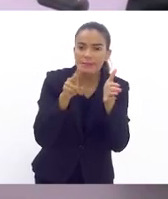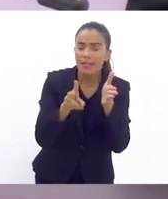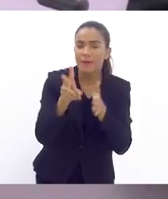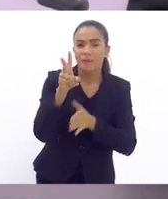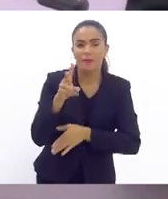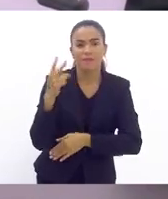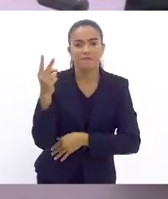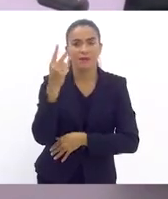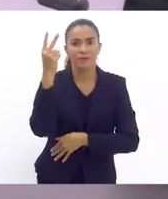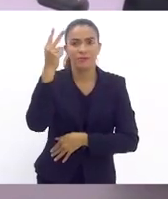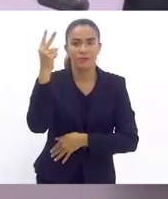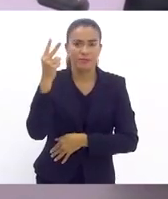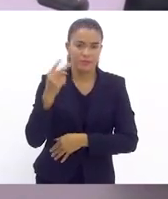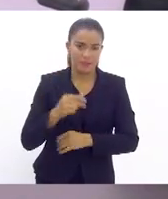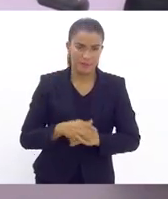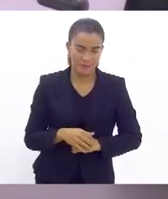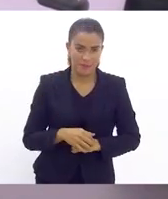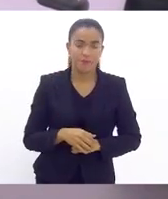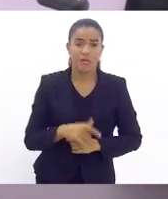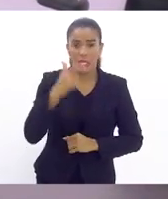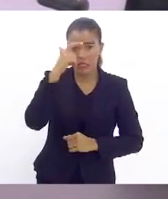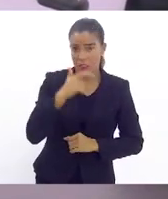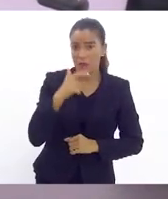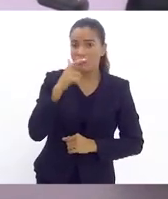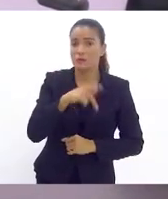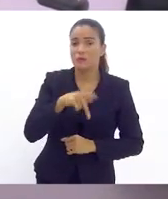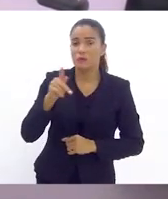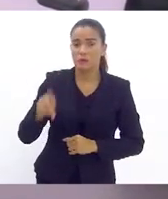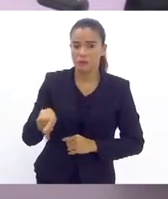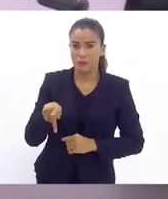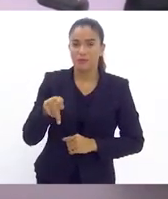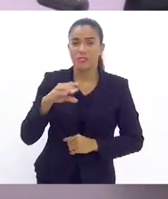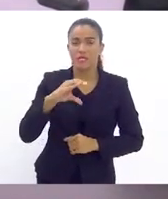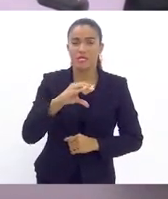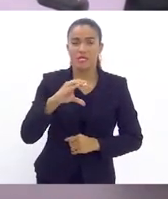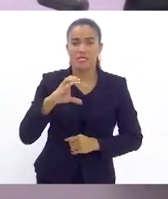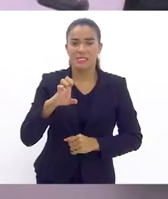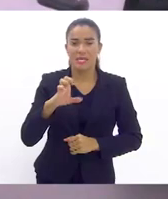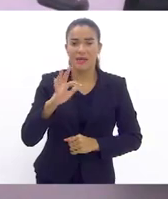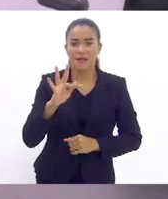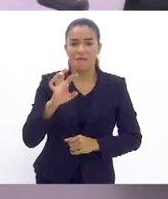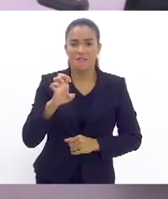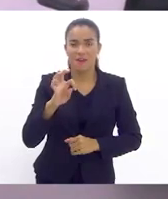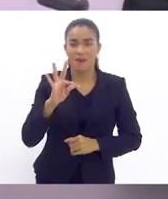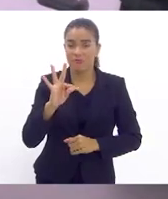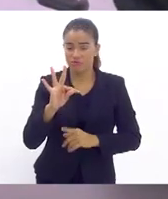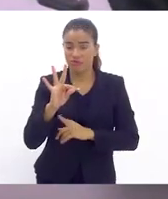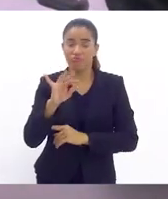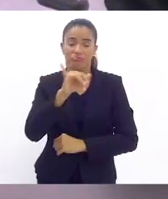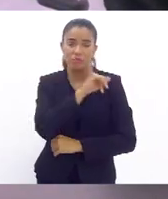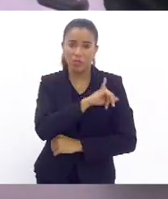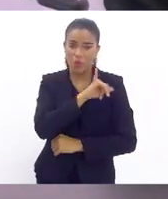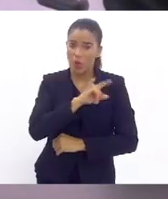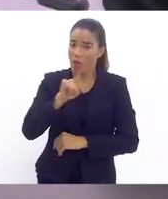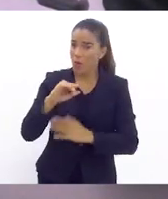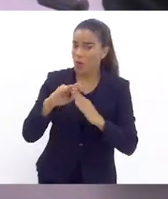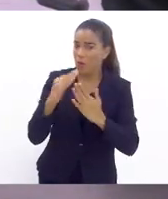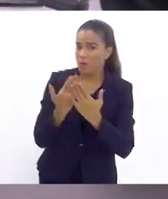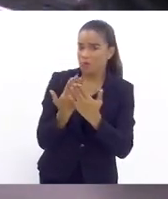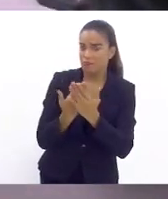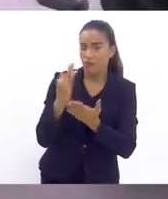aos profissionais de educação Eu Sou professora do CEFET Rio de Janeiro é uma escola federal